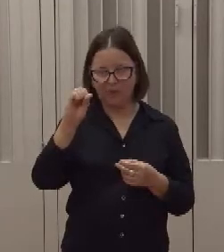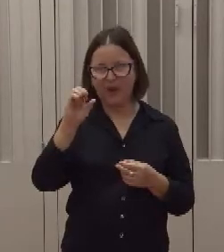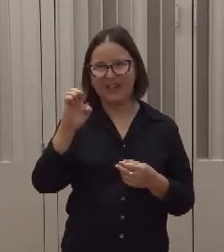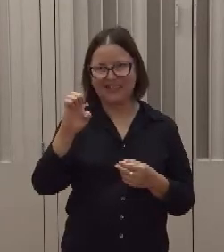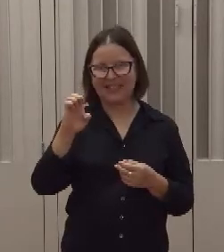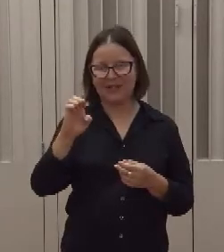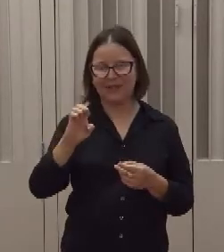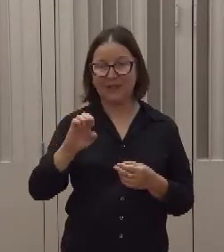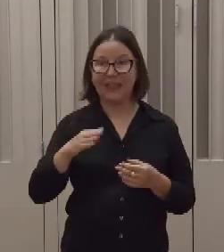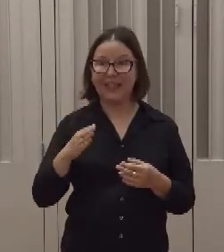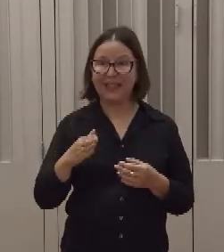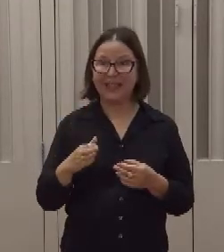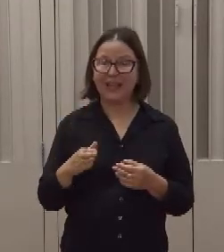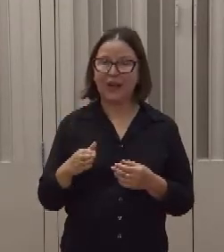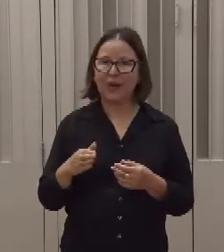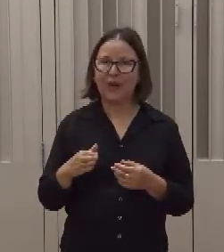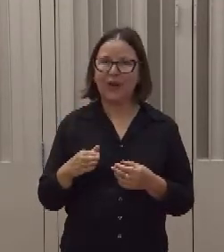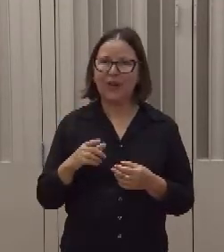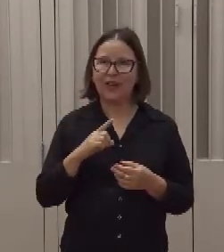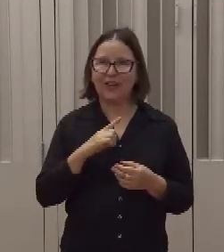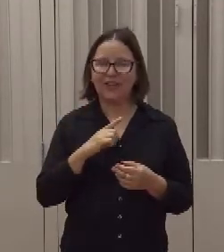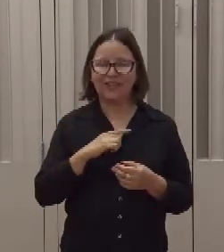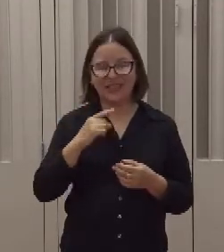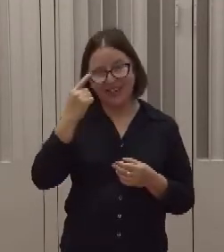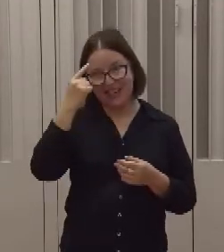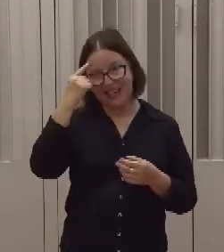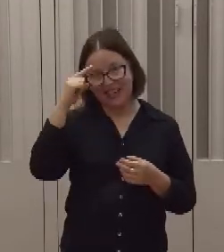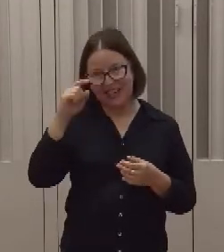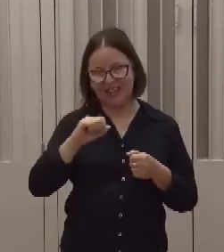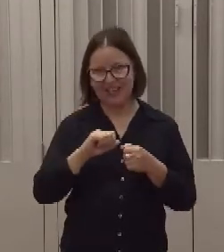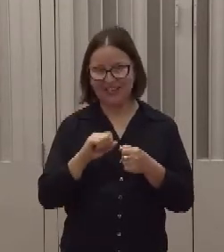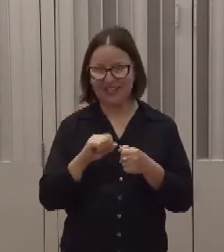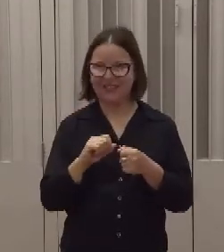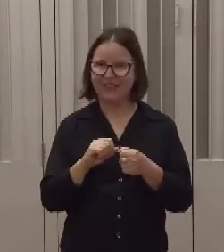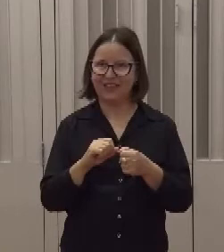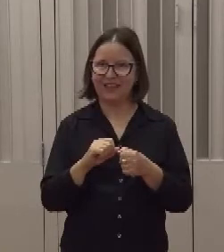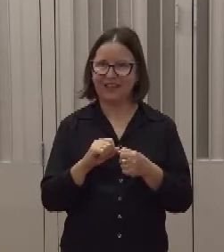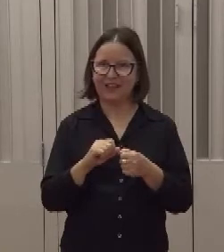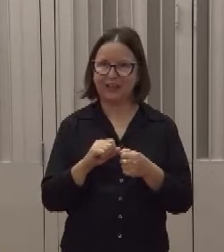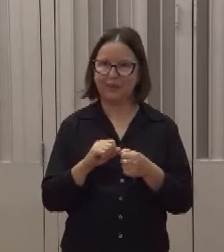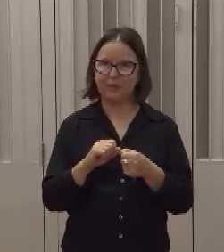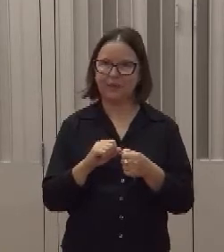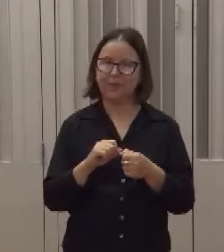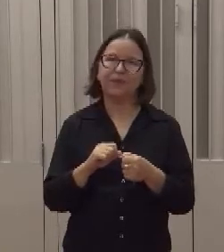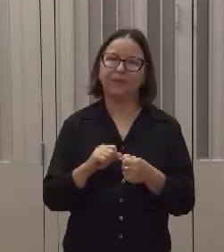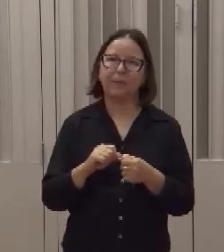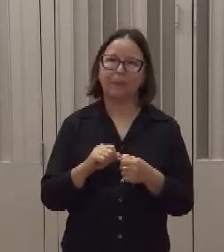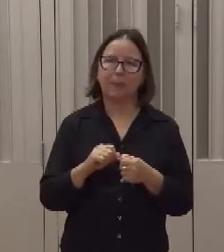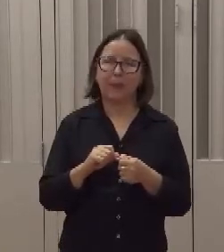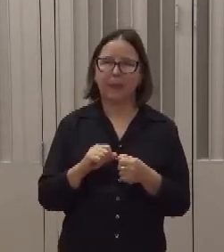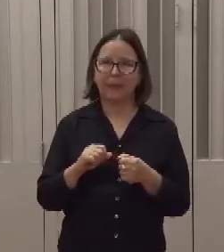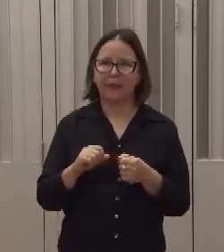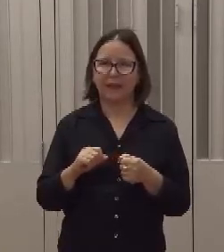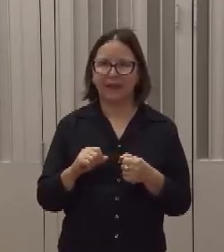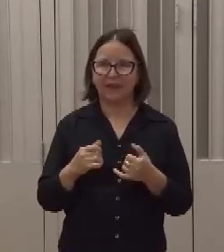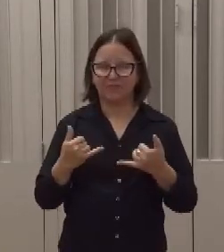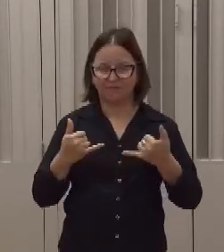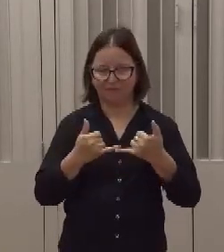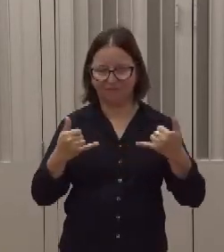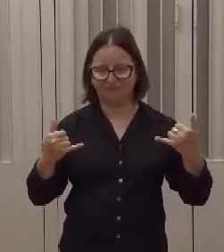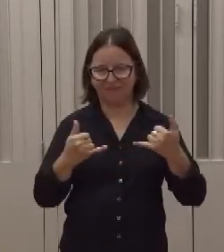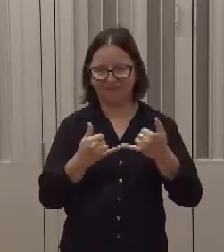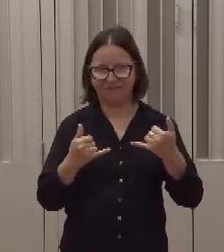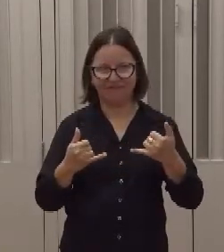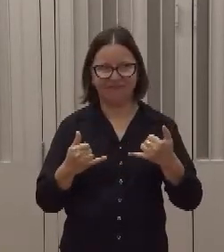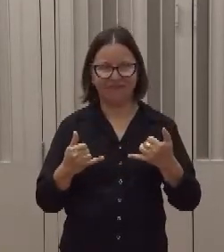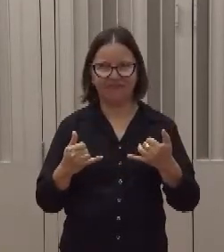transatlântica. Esses 2 homens, então, fundam essa Companhia de Telégrafo Atlântico para realizar essa missão.